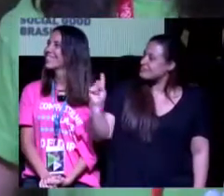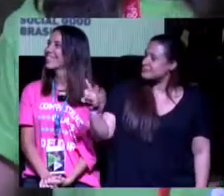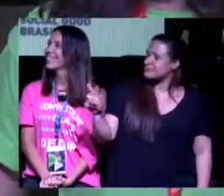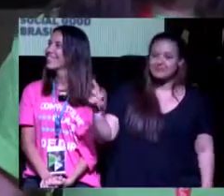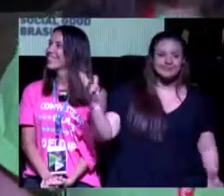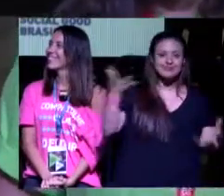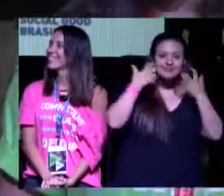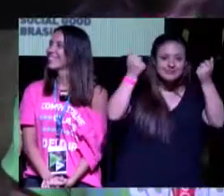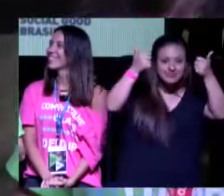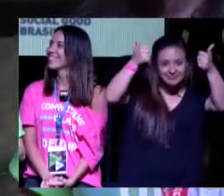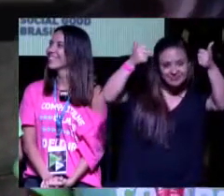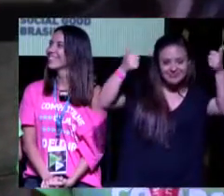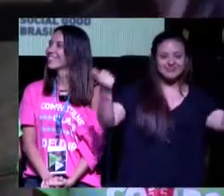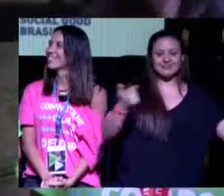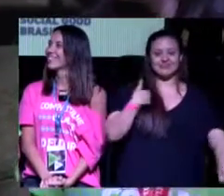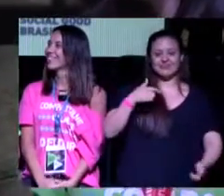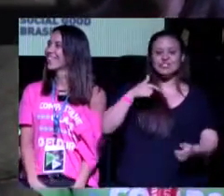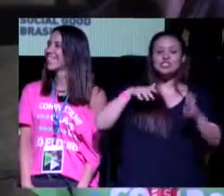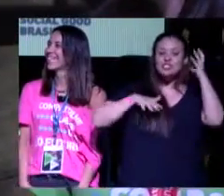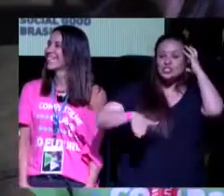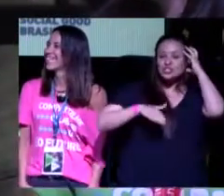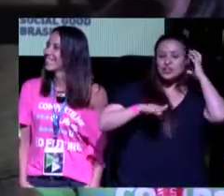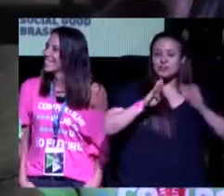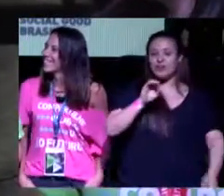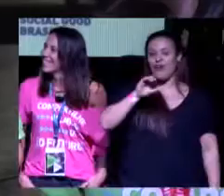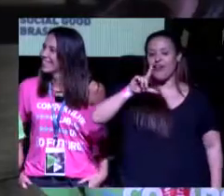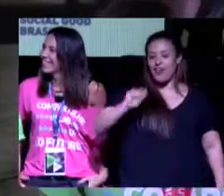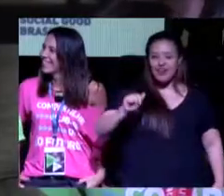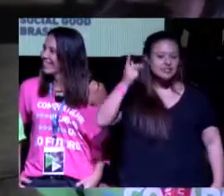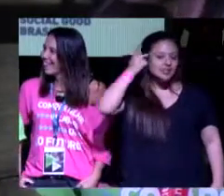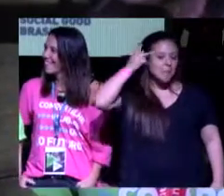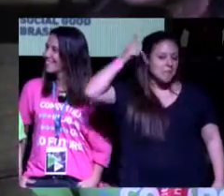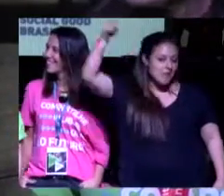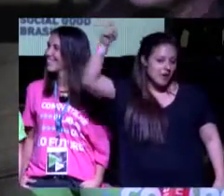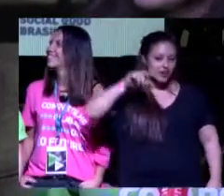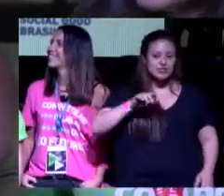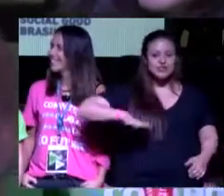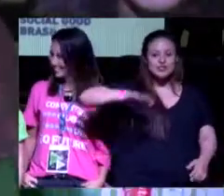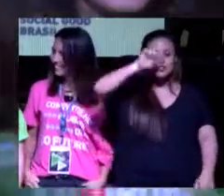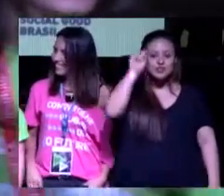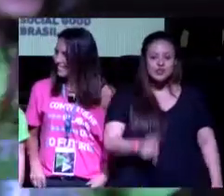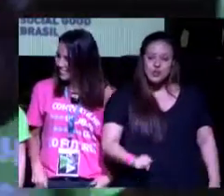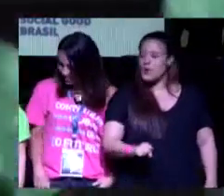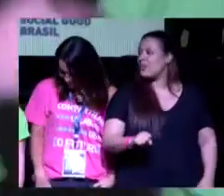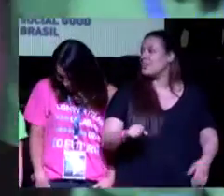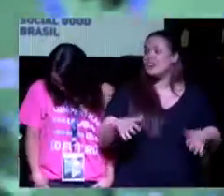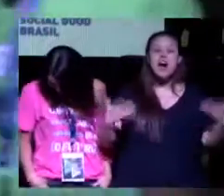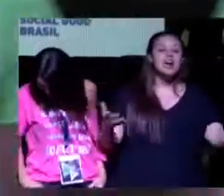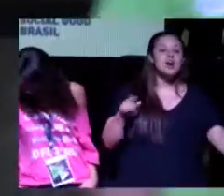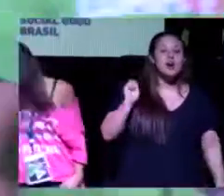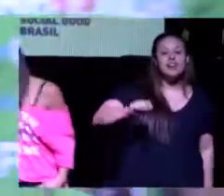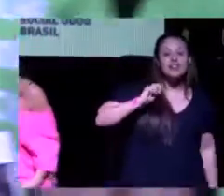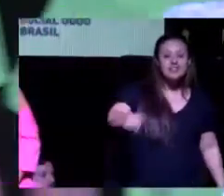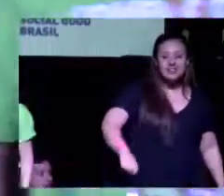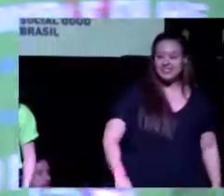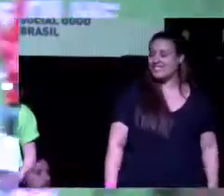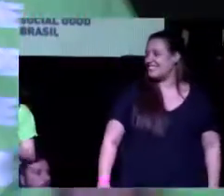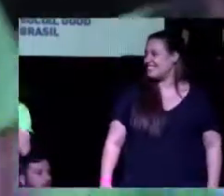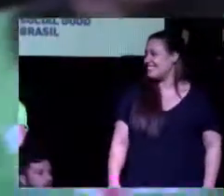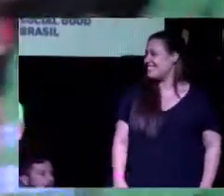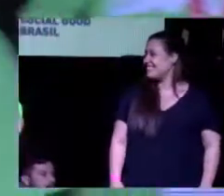Salve, geral! Sou DJ Bola, da Banca, Zona Sul de São Paulo, Jardim Ângela. E é o seguinte, chega aqui, Silvia.